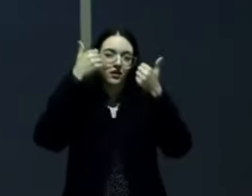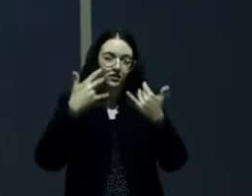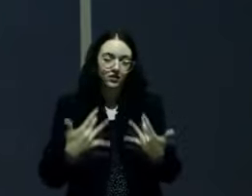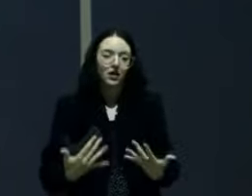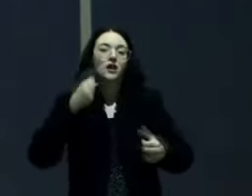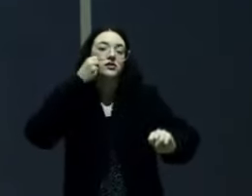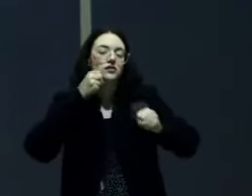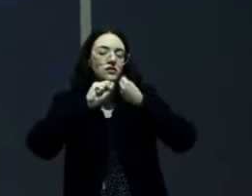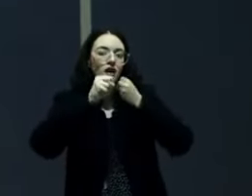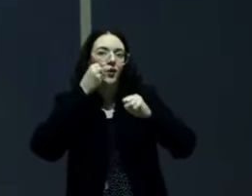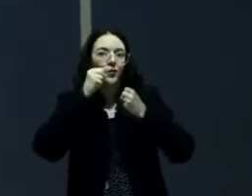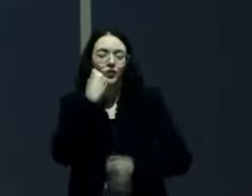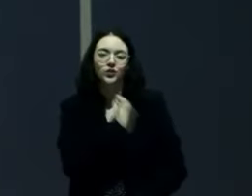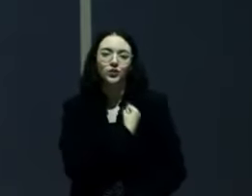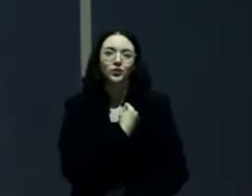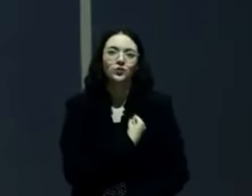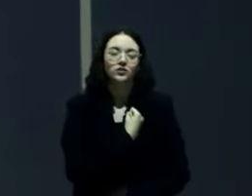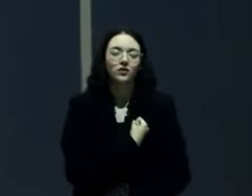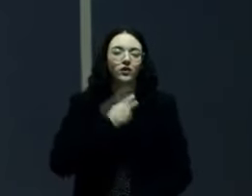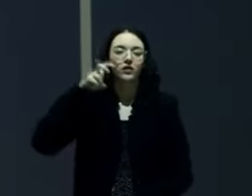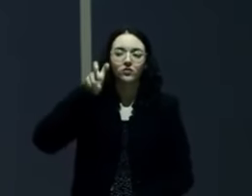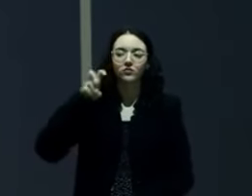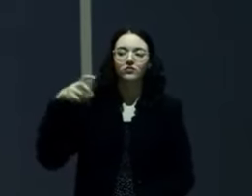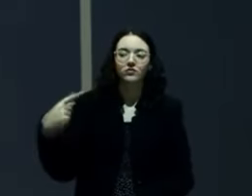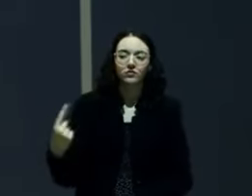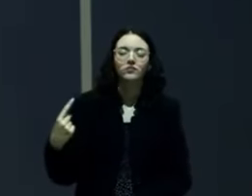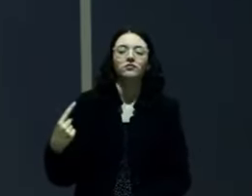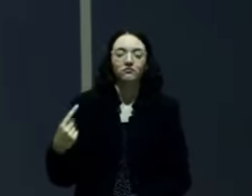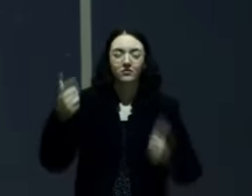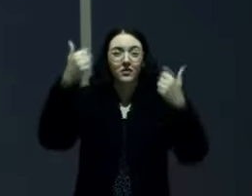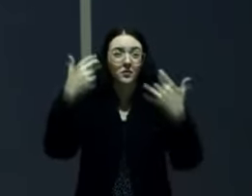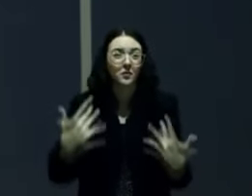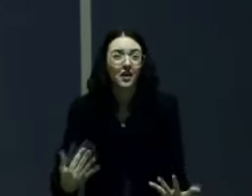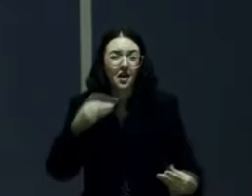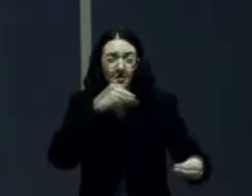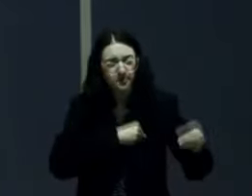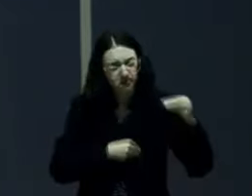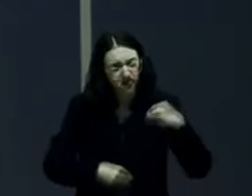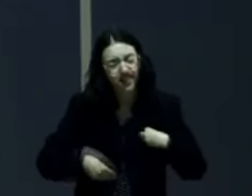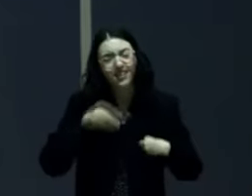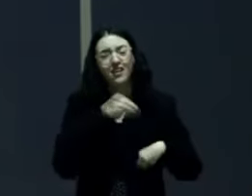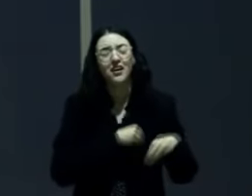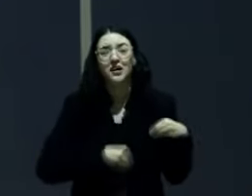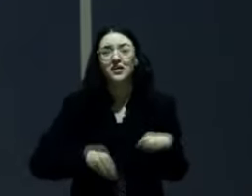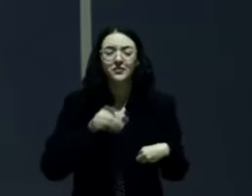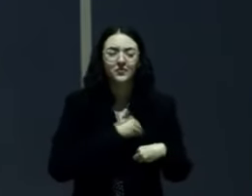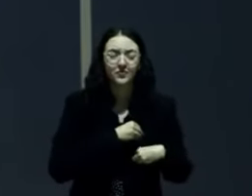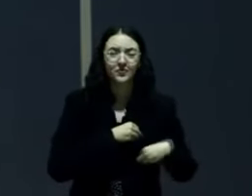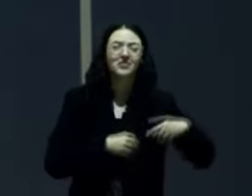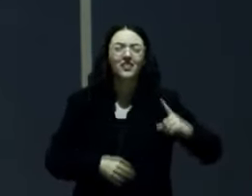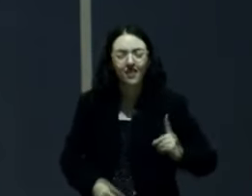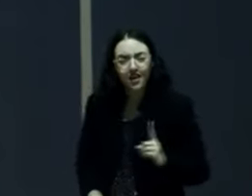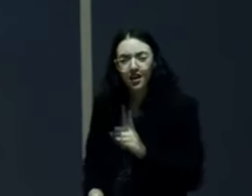depois do erro dele, do pecado dele, ele chega para Deus. Davi é